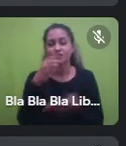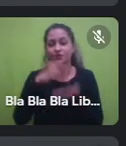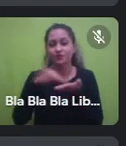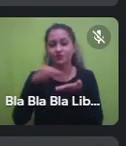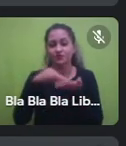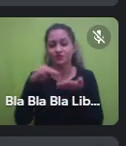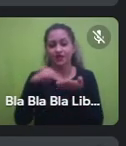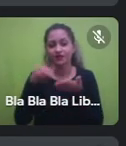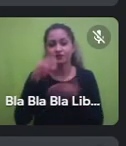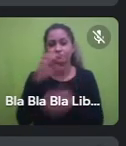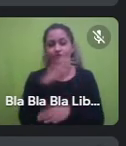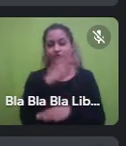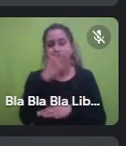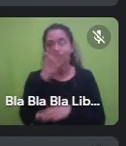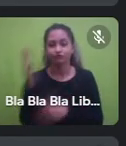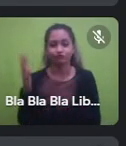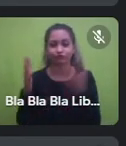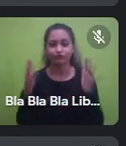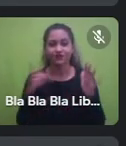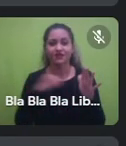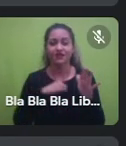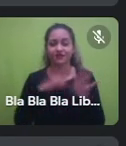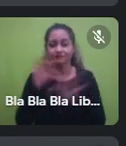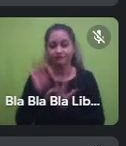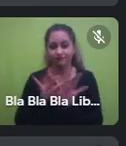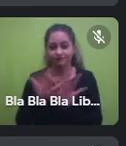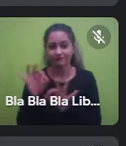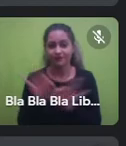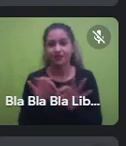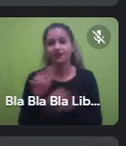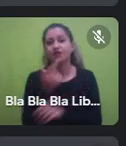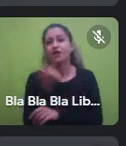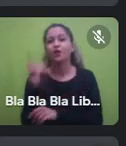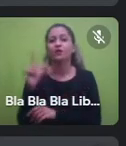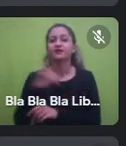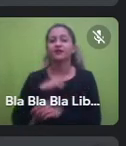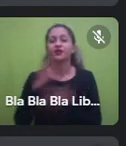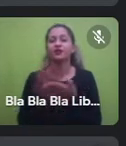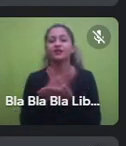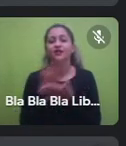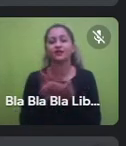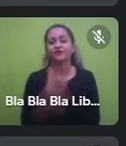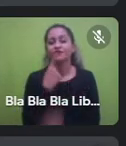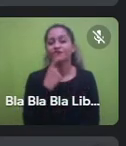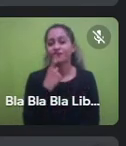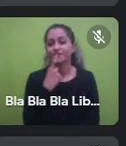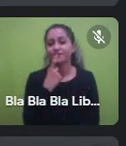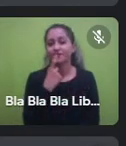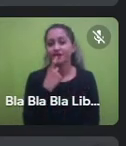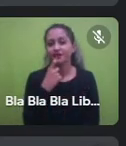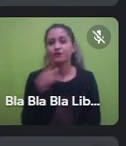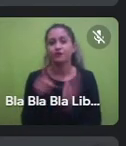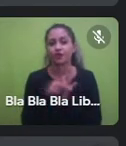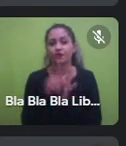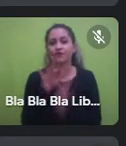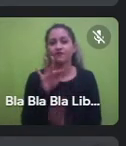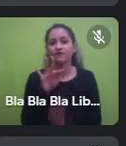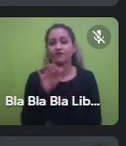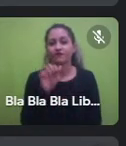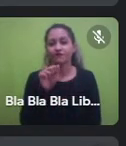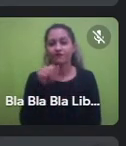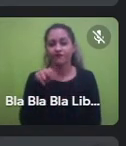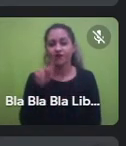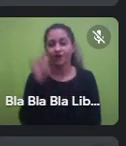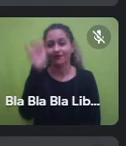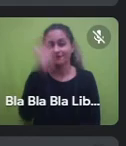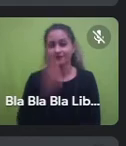Ambiente, uma ela tem a ver com o plano de manejo, a outra tem a ver com o livro vermelho, tá, gente, da fauna brasileira, em